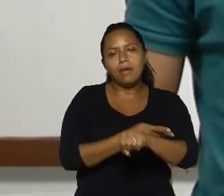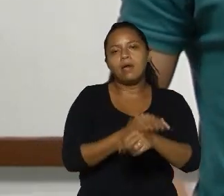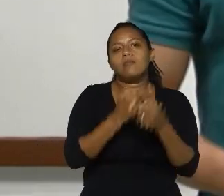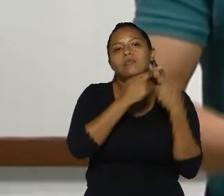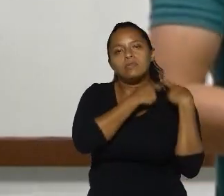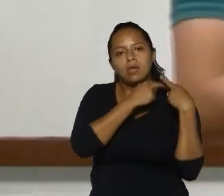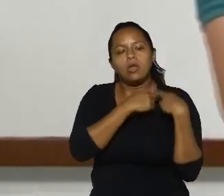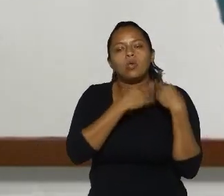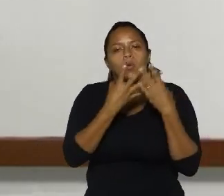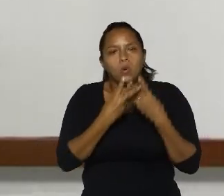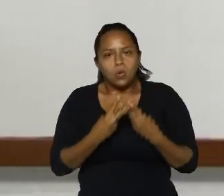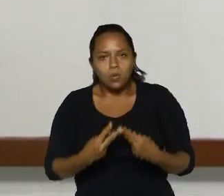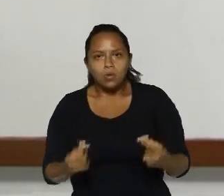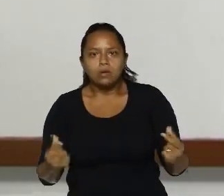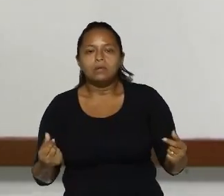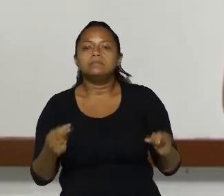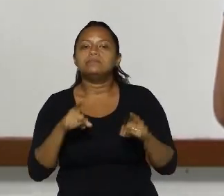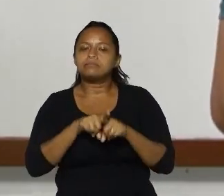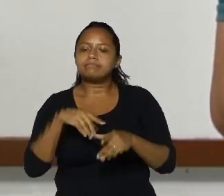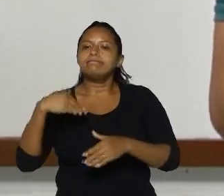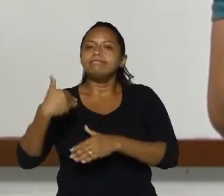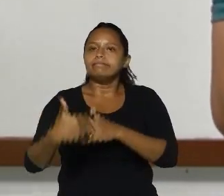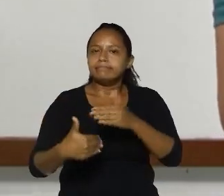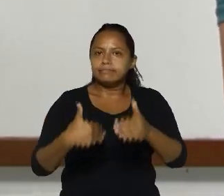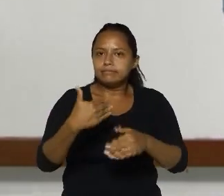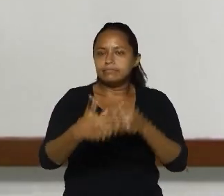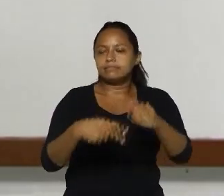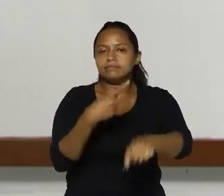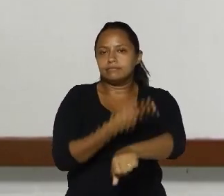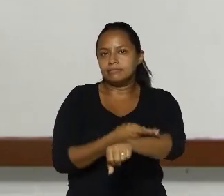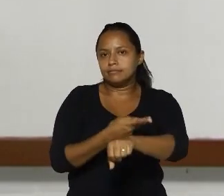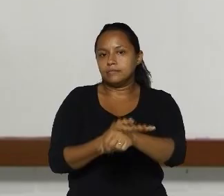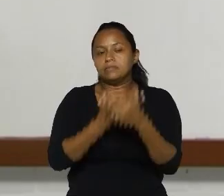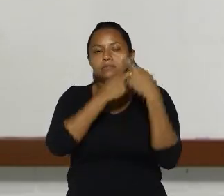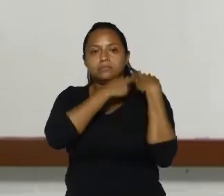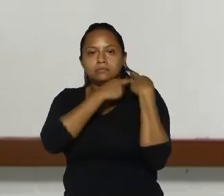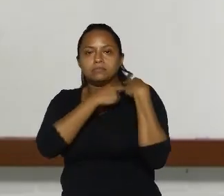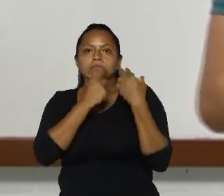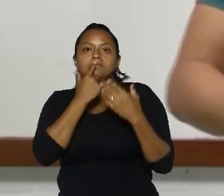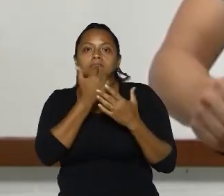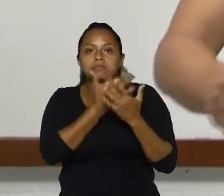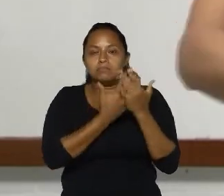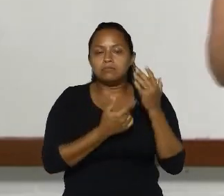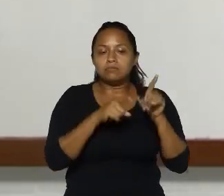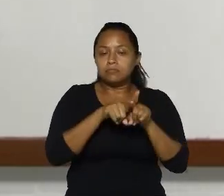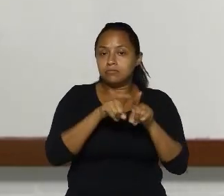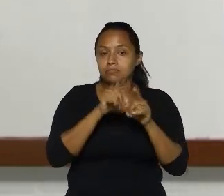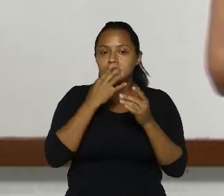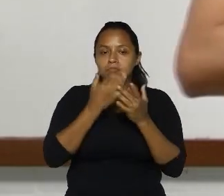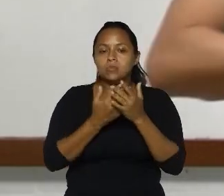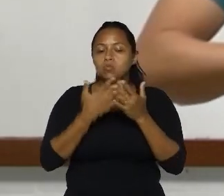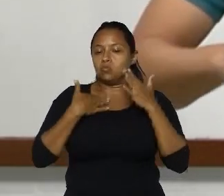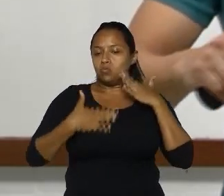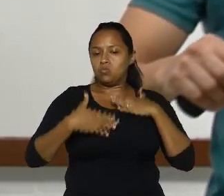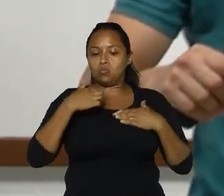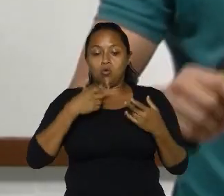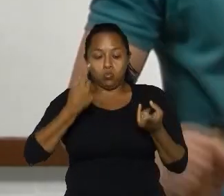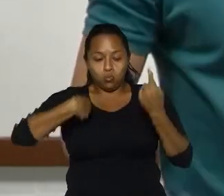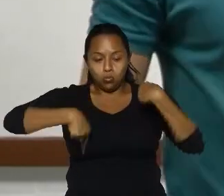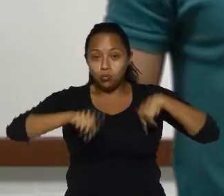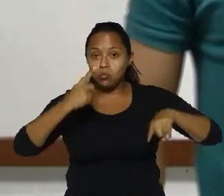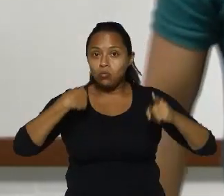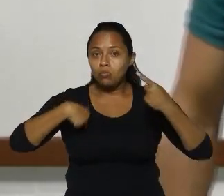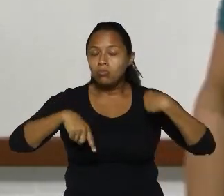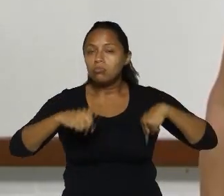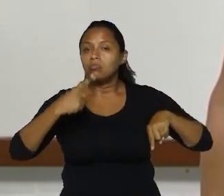dissolução. Consequentemente, como o plasma faz parte do sangue e esse sangue vai circular pelo nosso